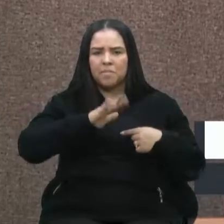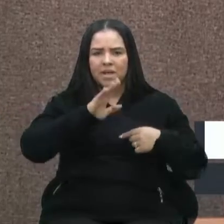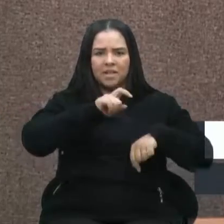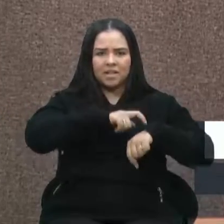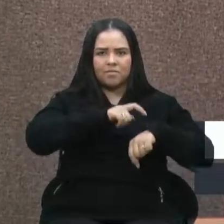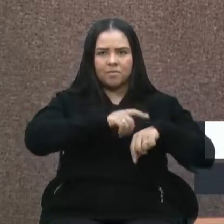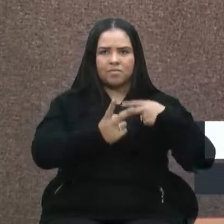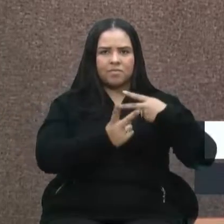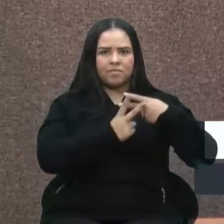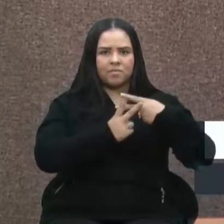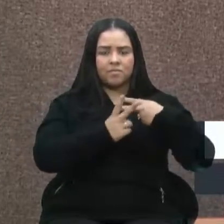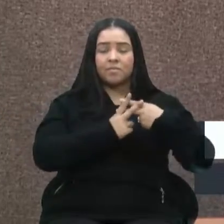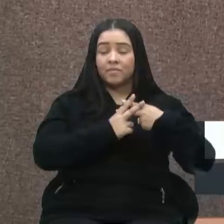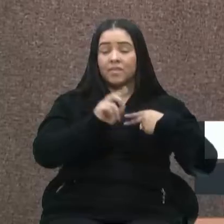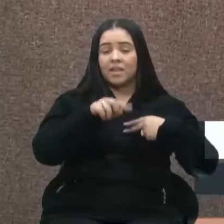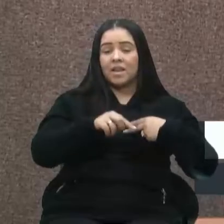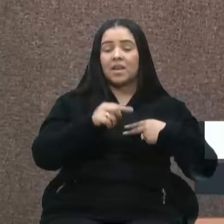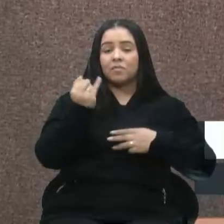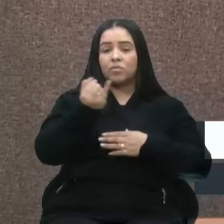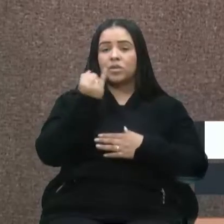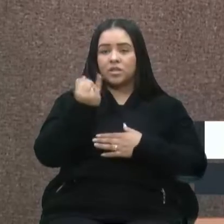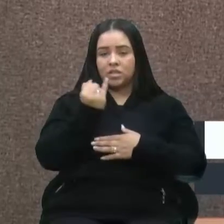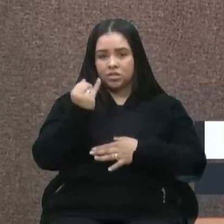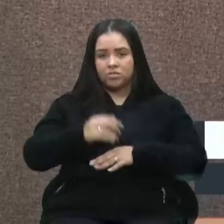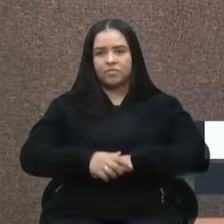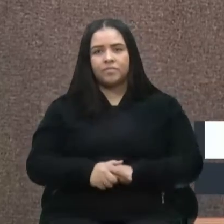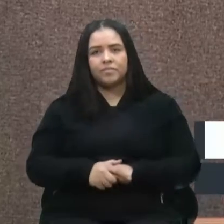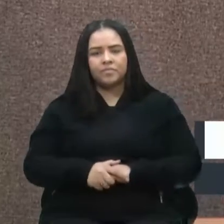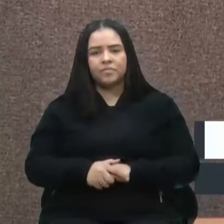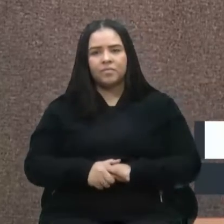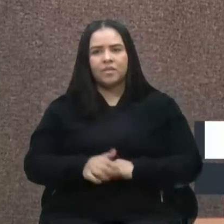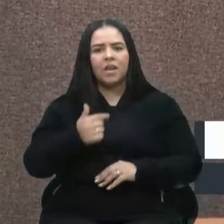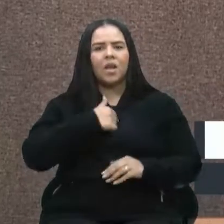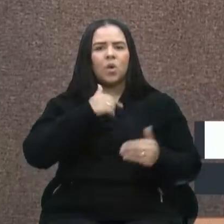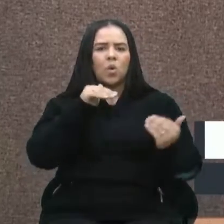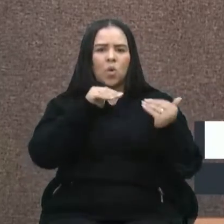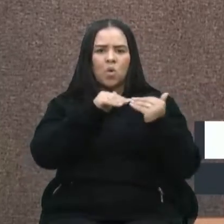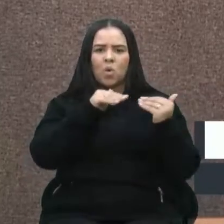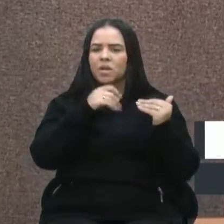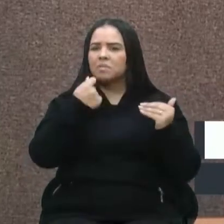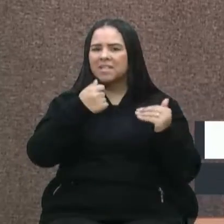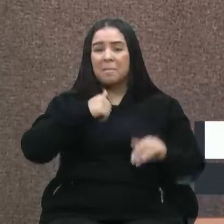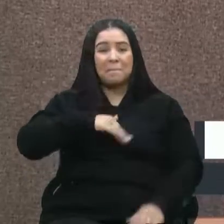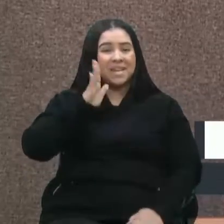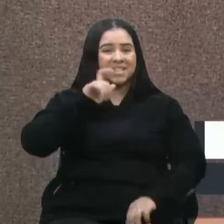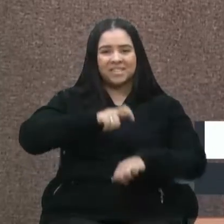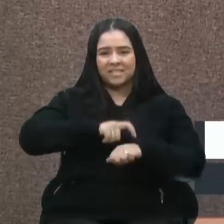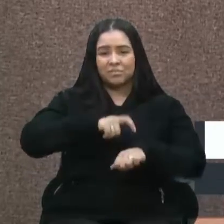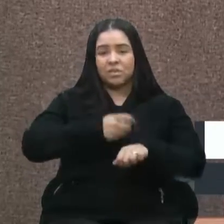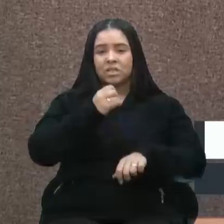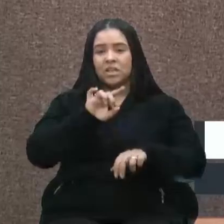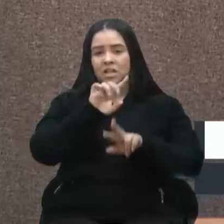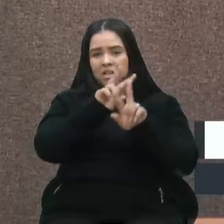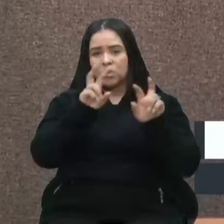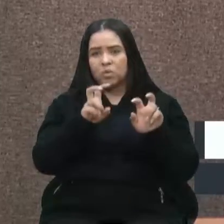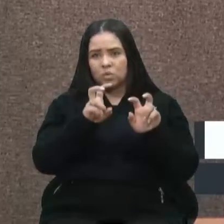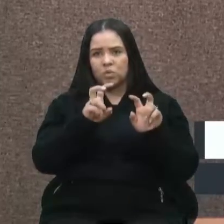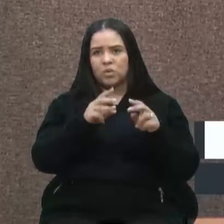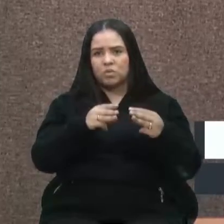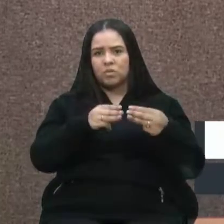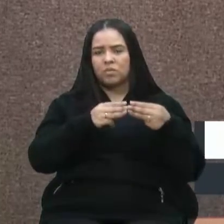é essencial EA muito importante Nisso eu concordo plenamente e se esse fosse o tema da